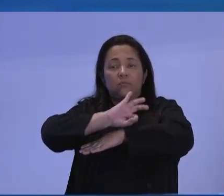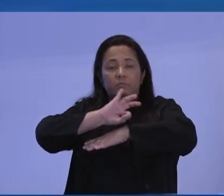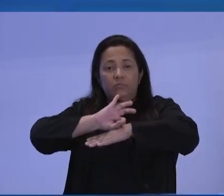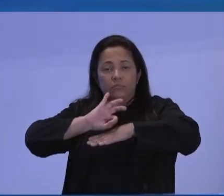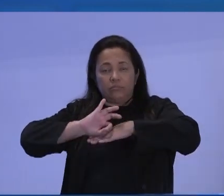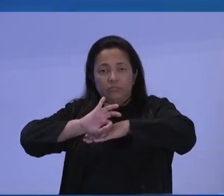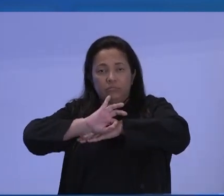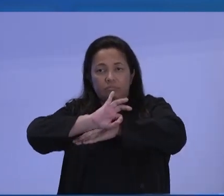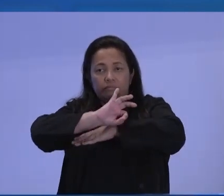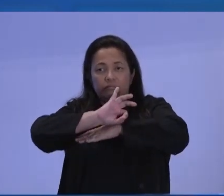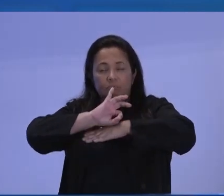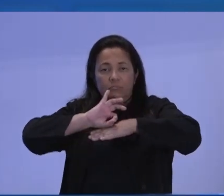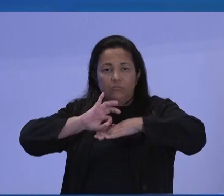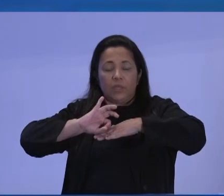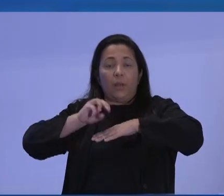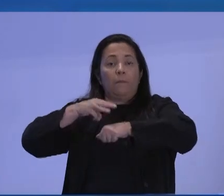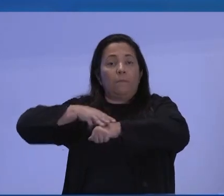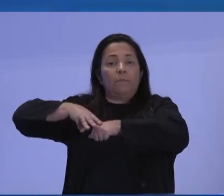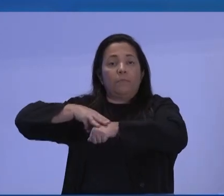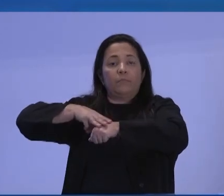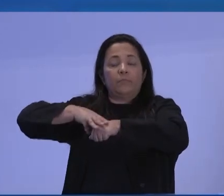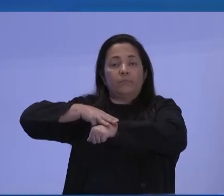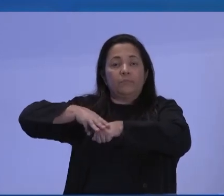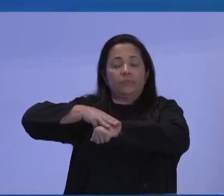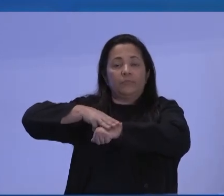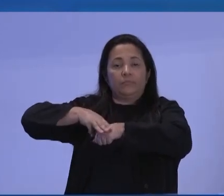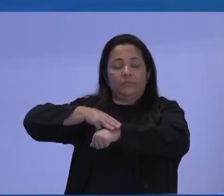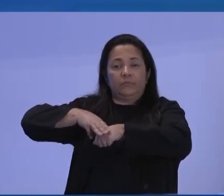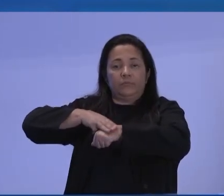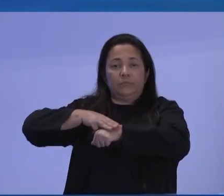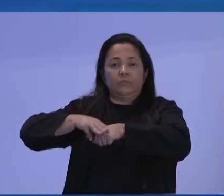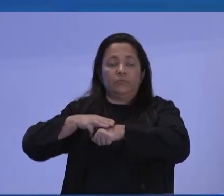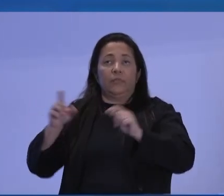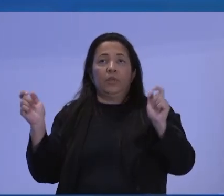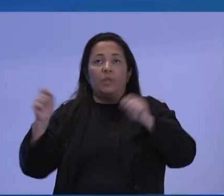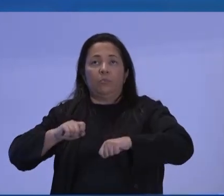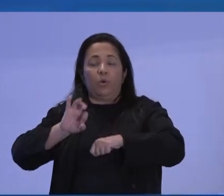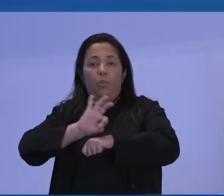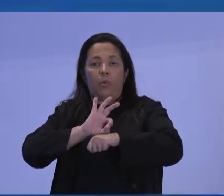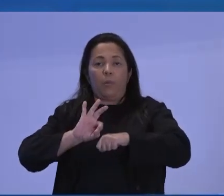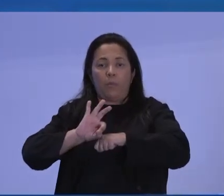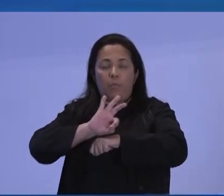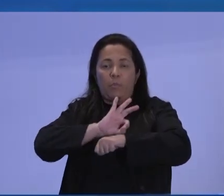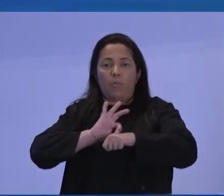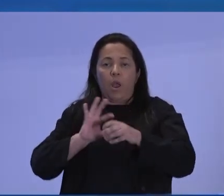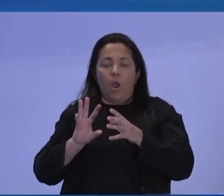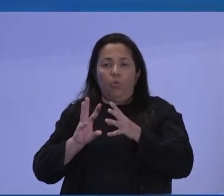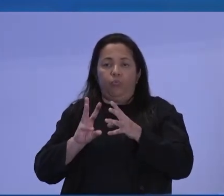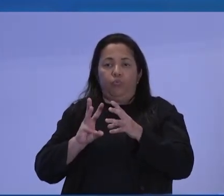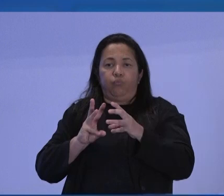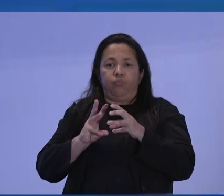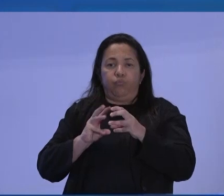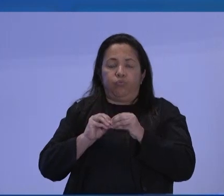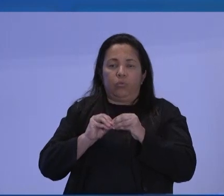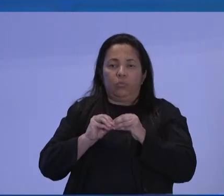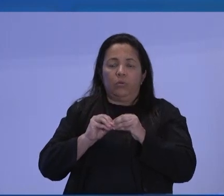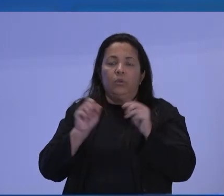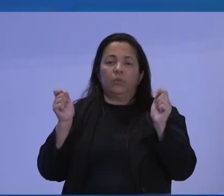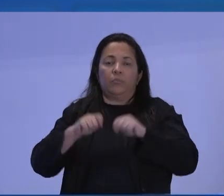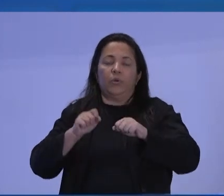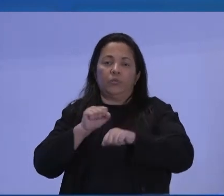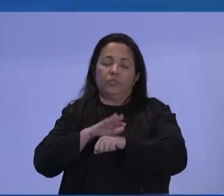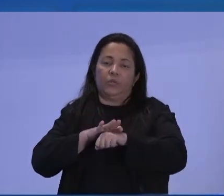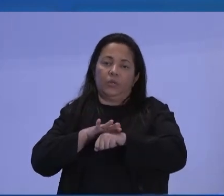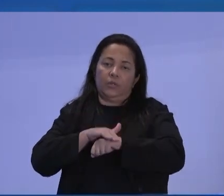placas eritemato-acastanhadas, que podem se aglomerar, também extremamente pruriginosas. Ambas